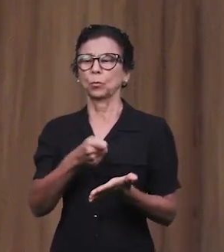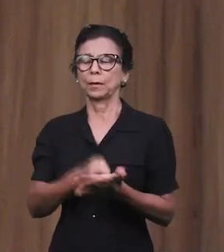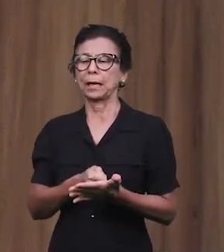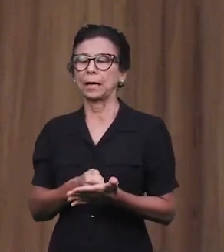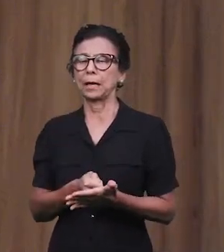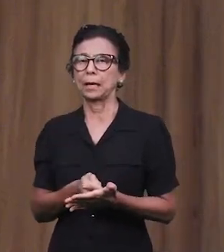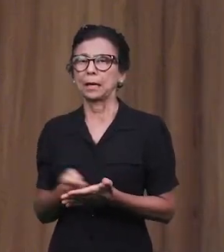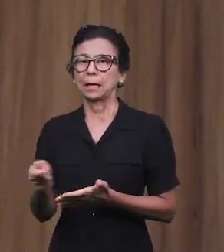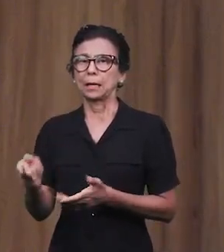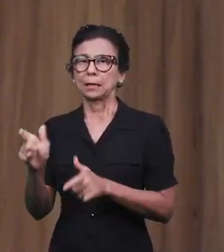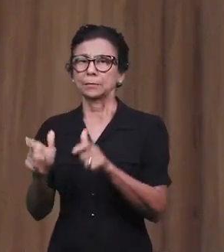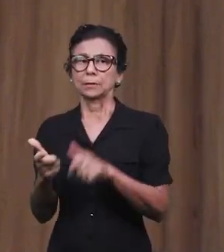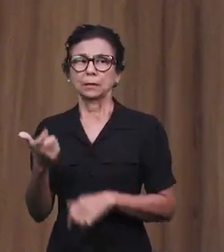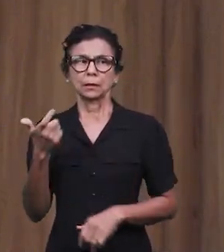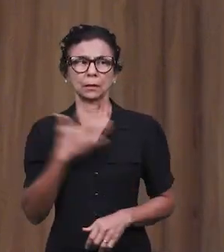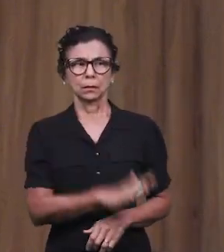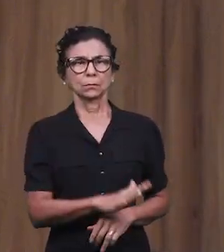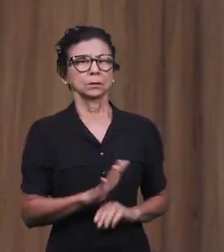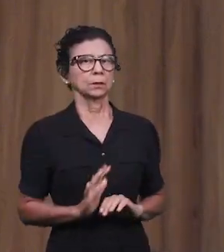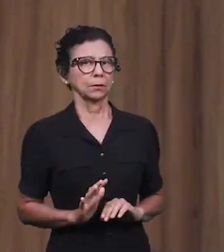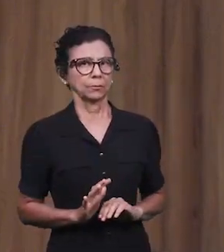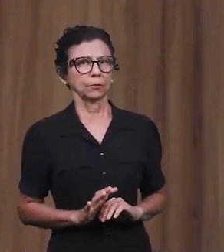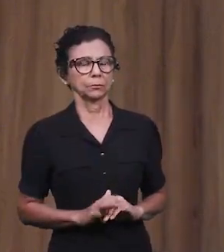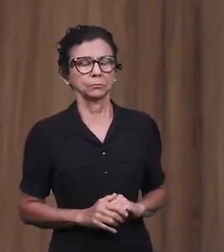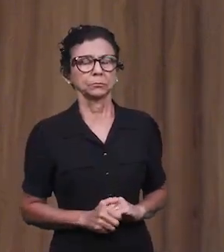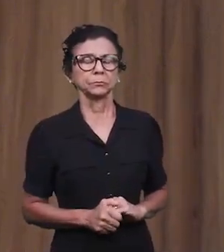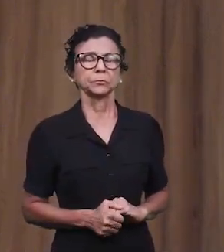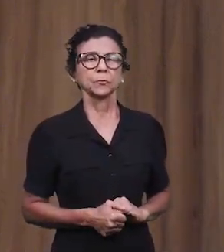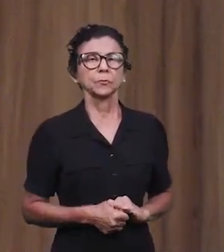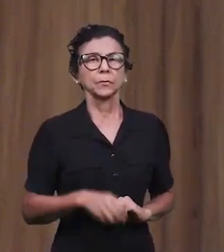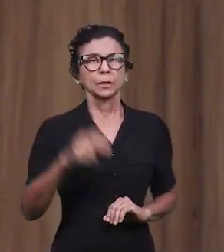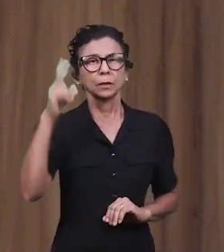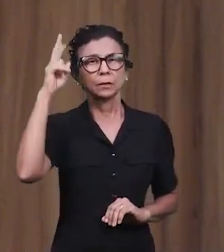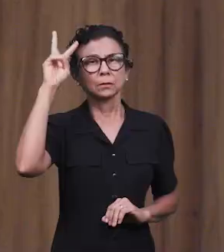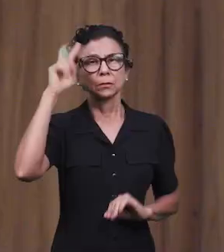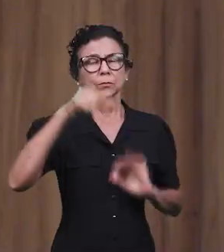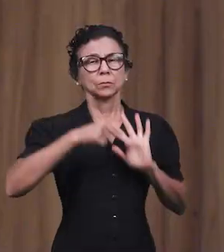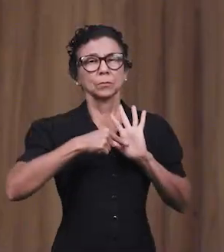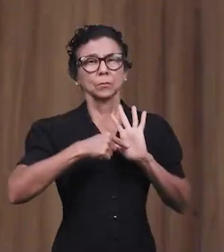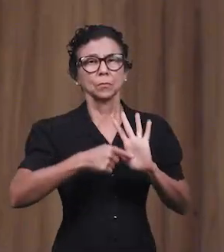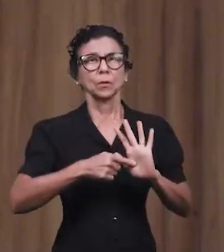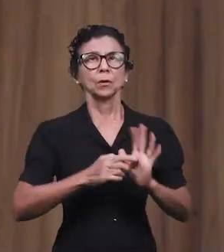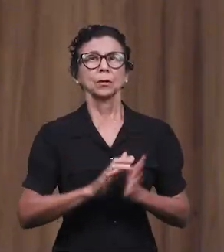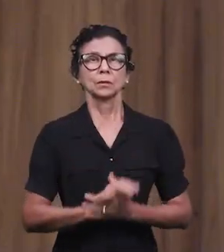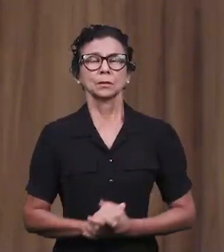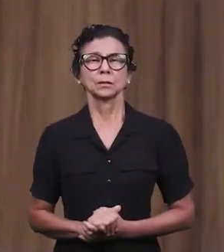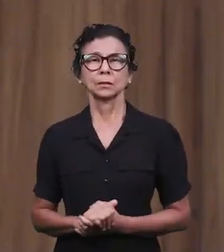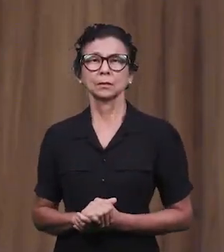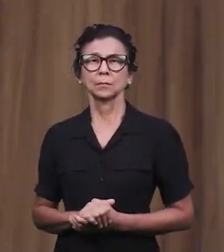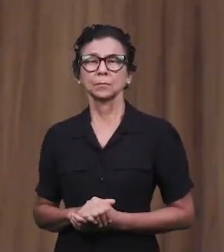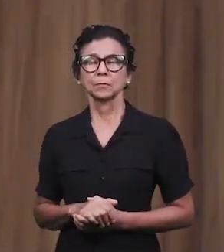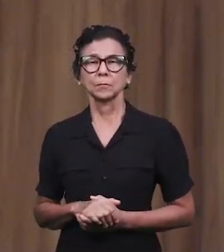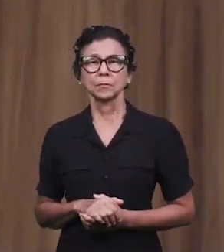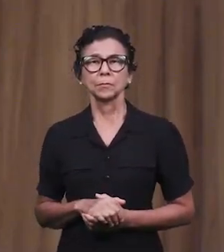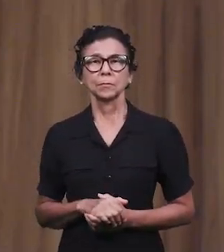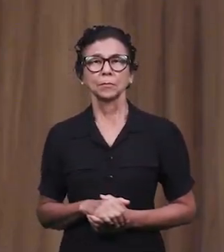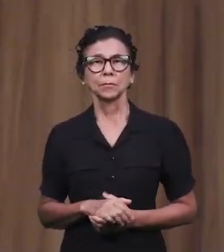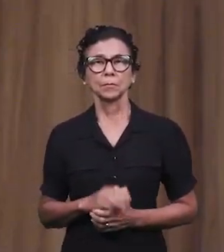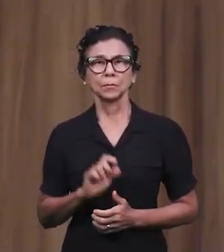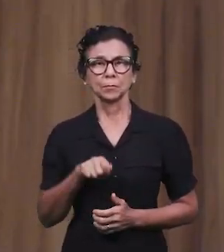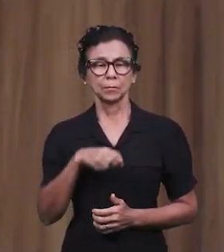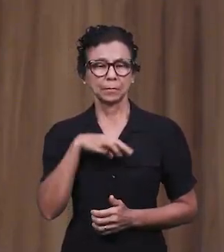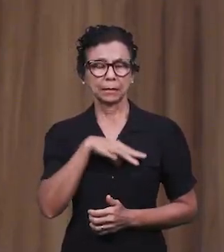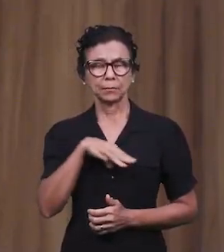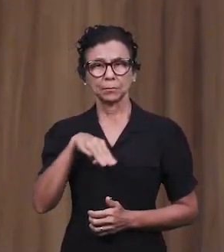observação. Os historiadores apontam que Mateus morava em Cafarnaum. E aqui